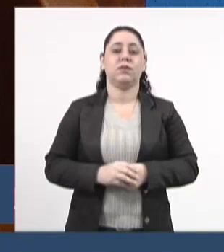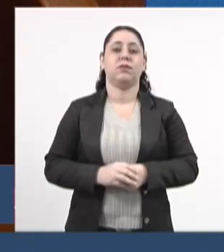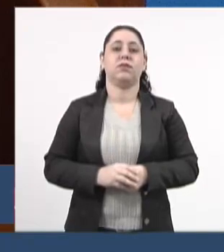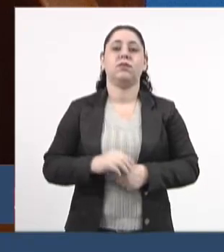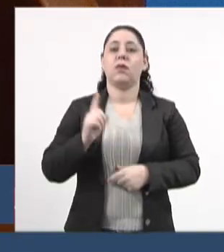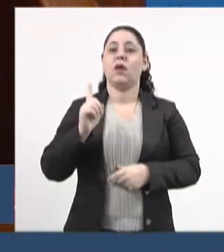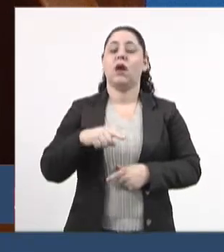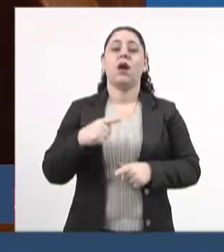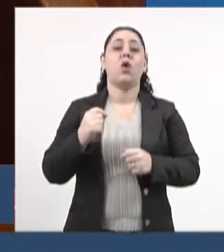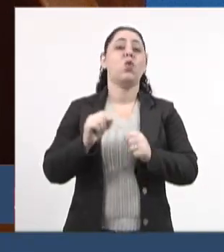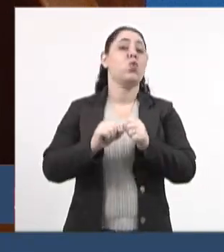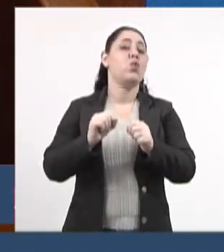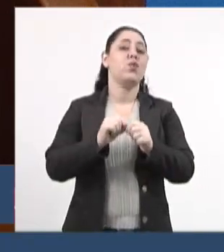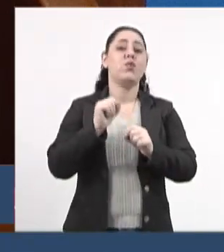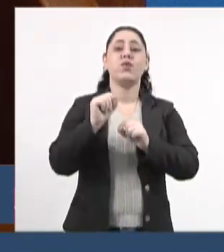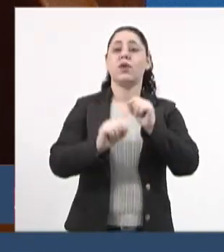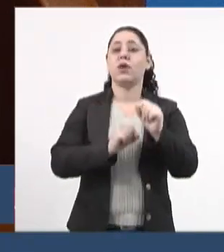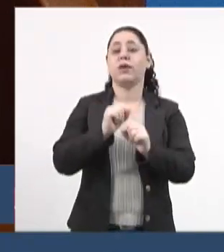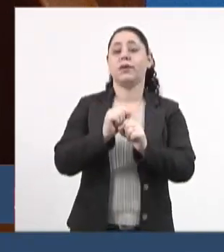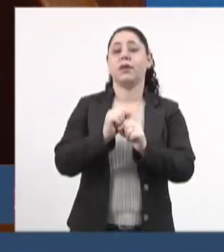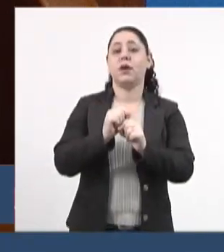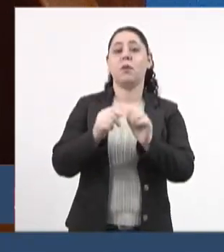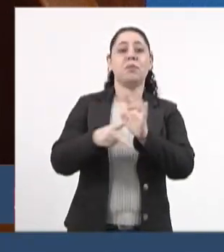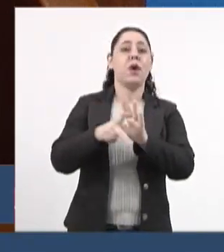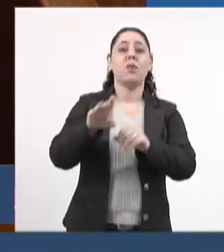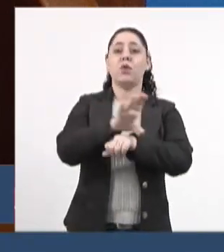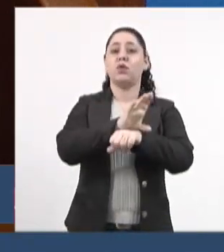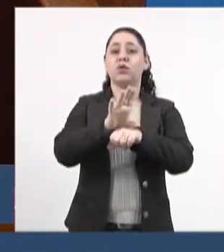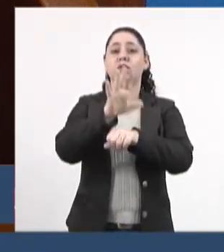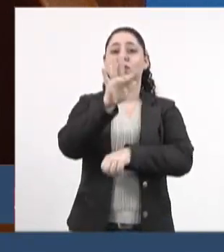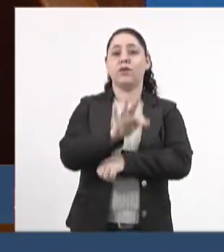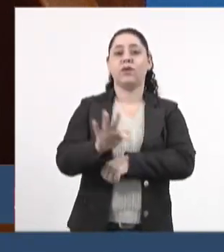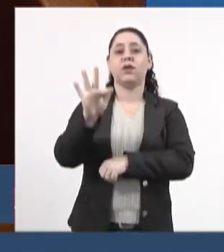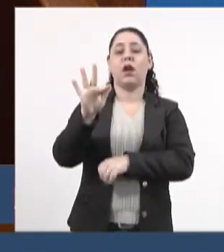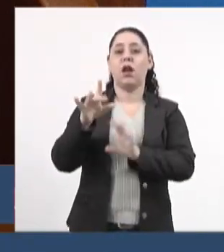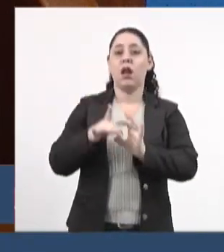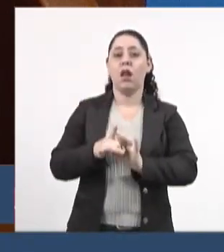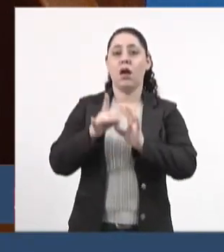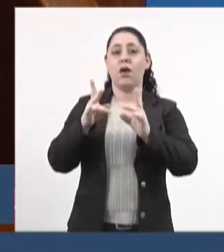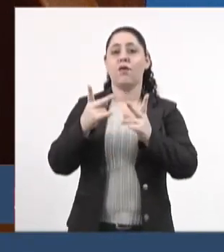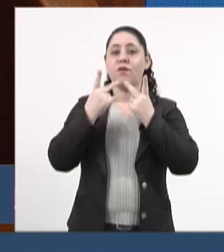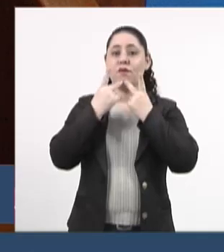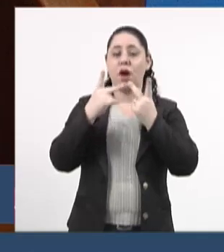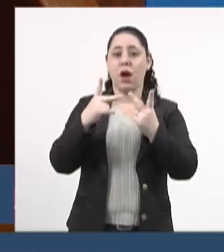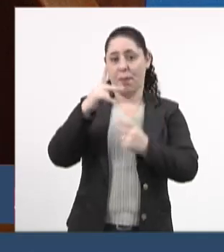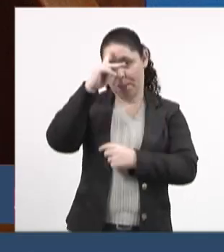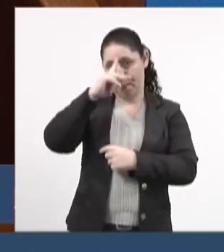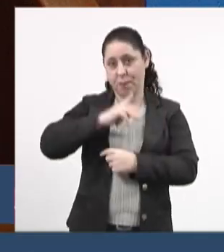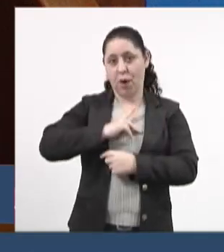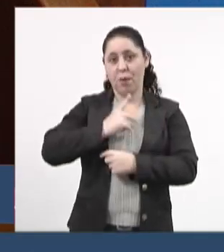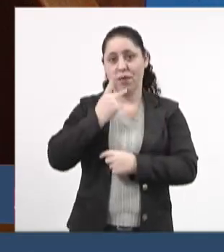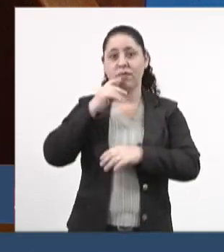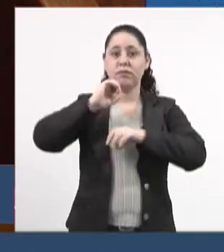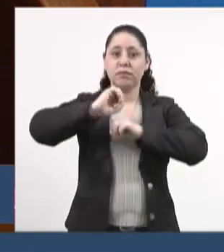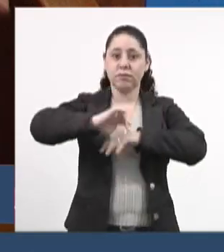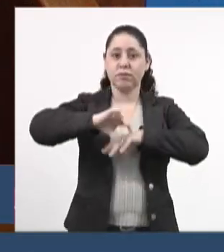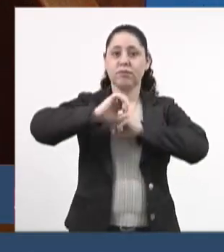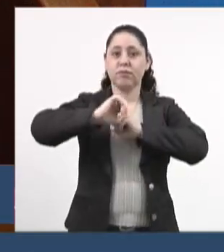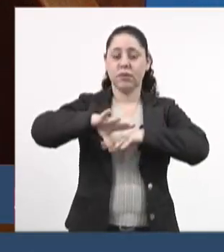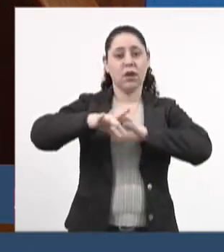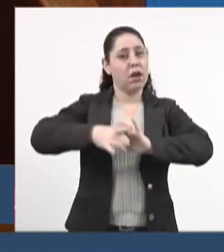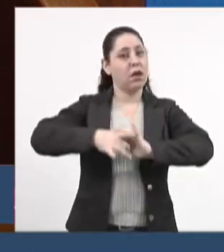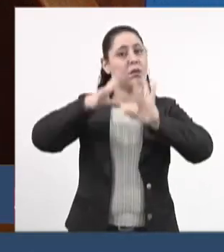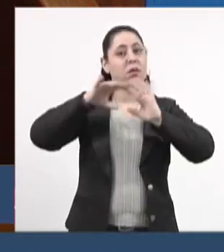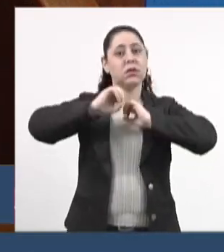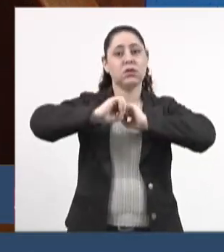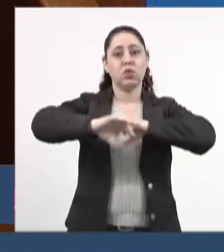Isso é exercer aquilo que está na Constituição: liberdade de cátedra, liberdade de ensino, liberdade